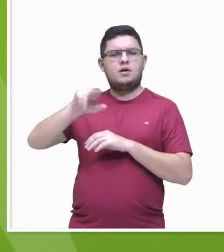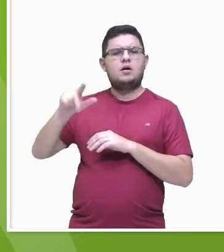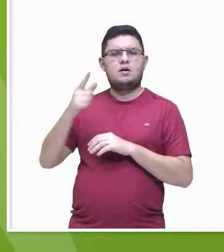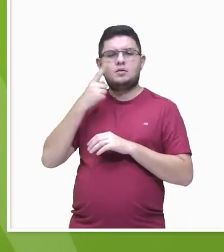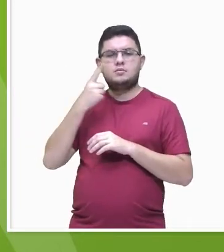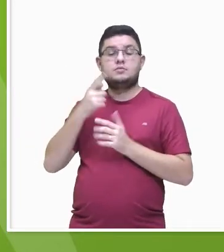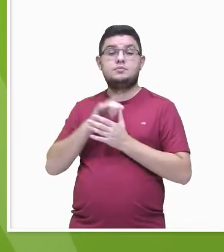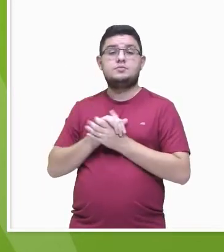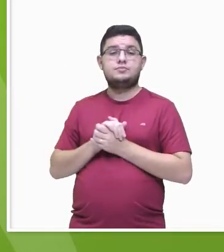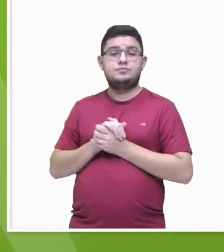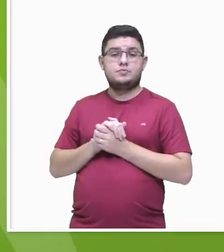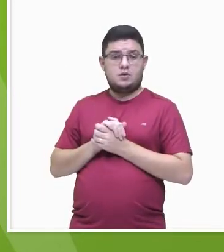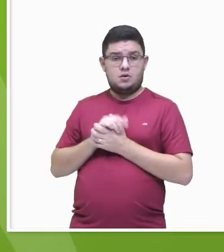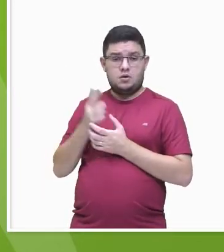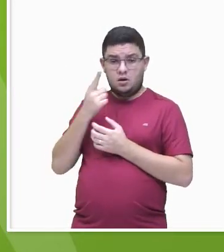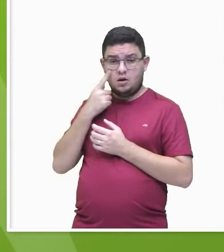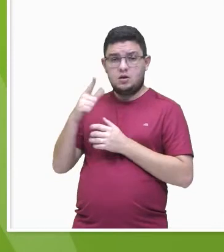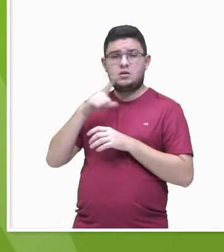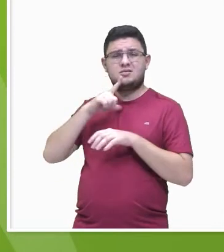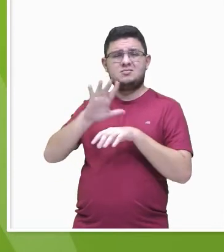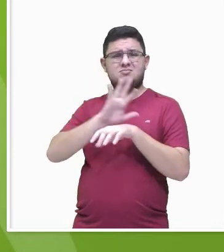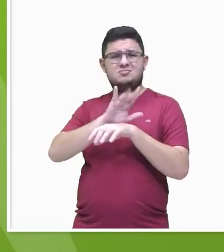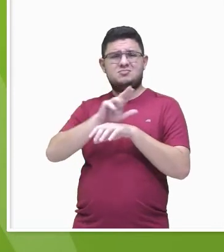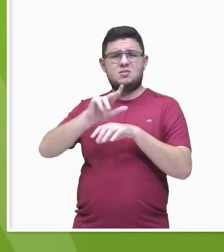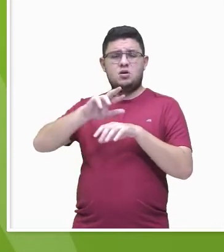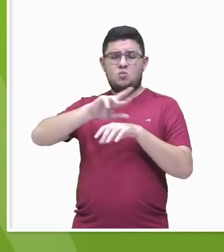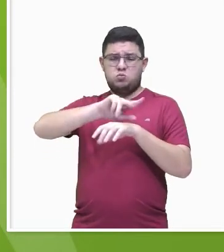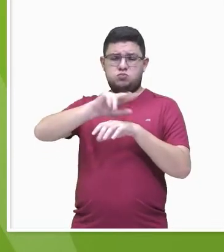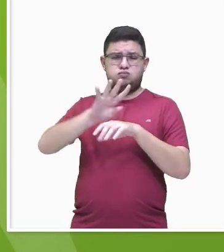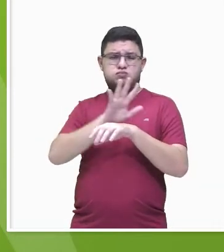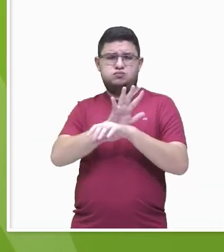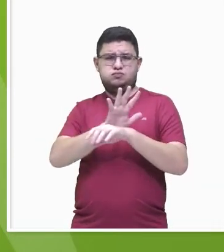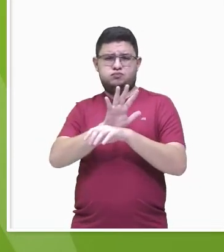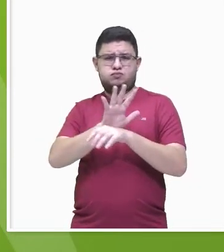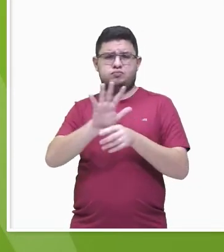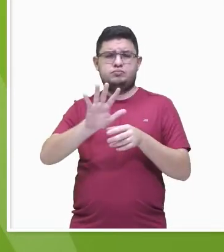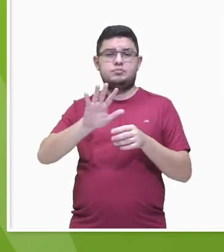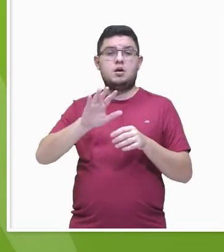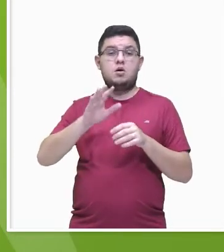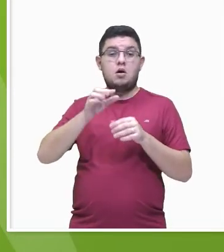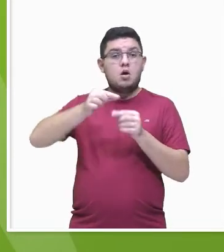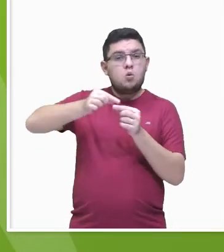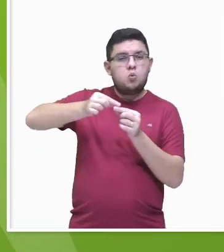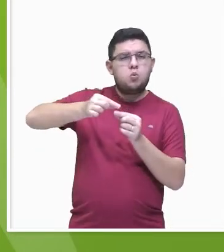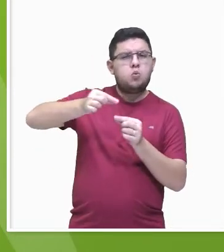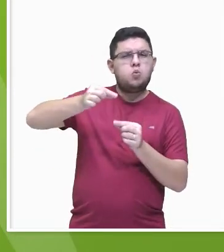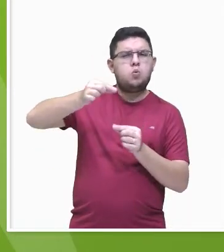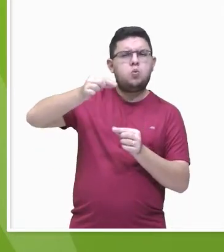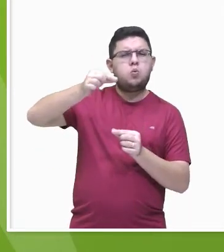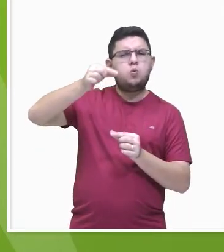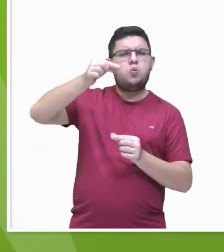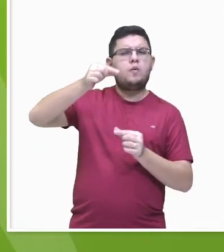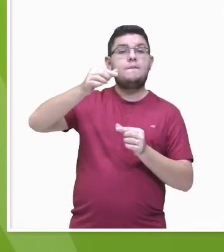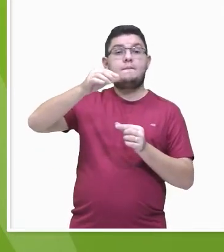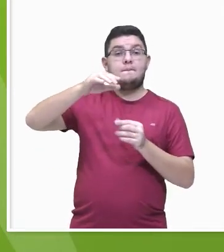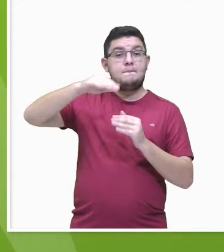corpo todo cheio de espinhos, e no caso do ouriço, esses espinhos vão ser maiores, né, e mais finos do